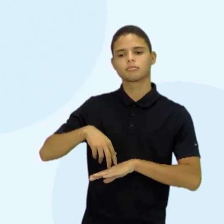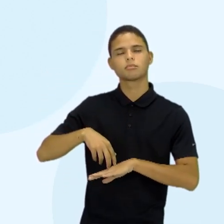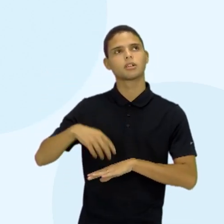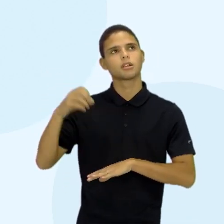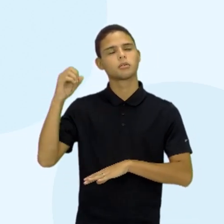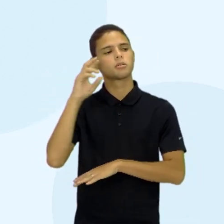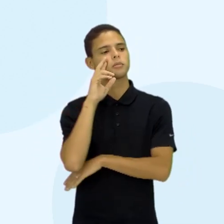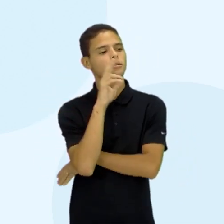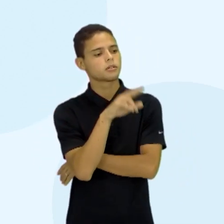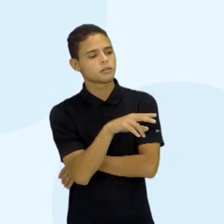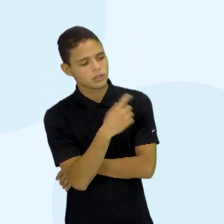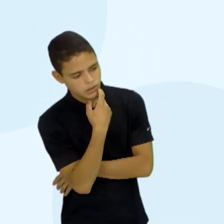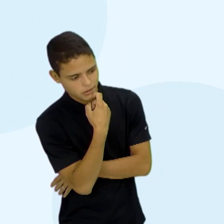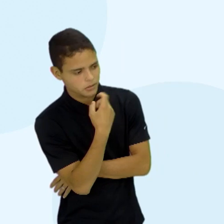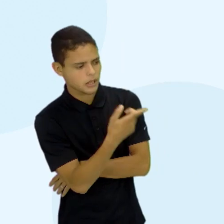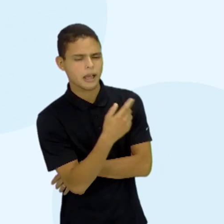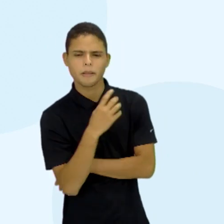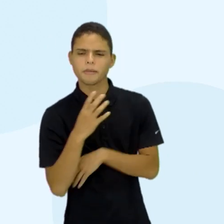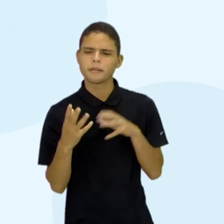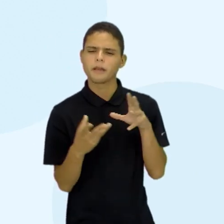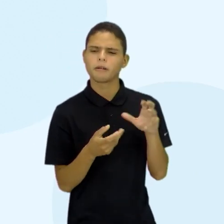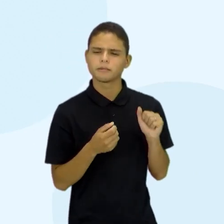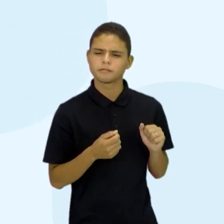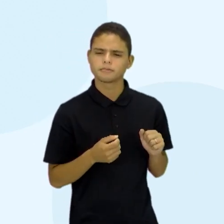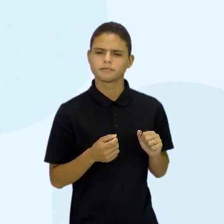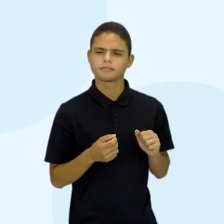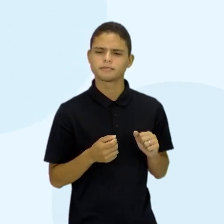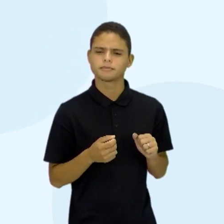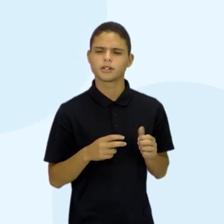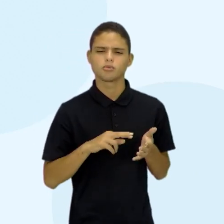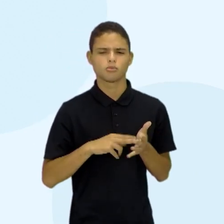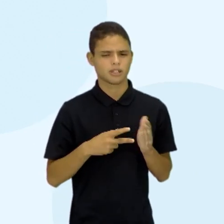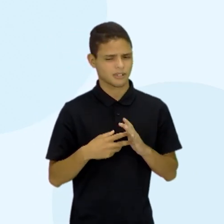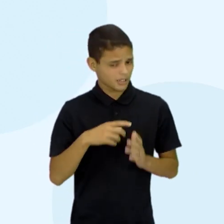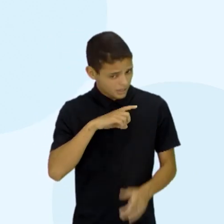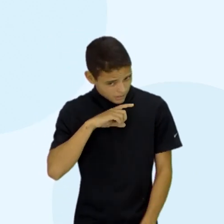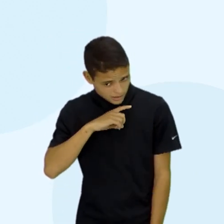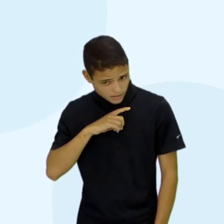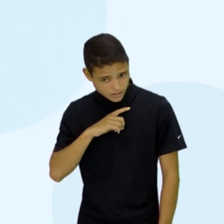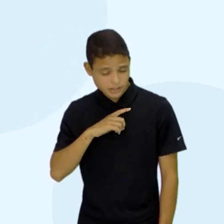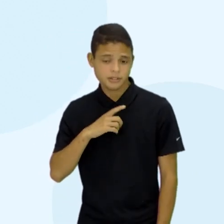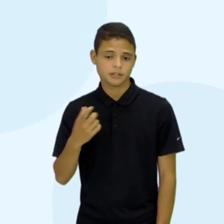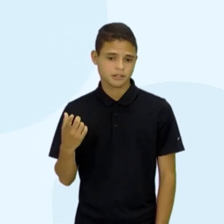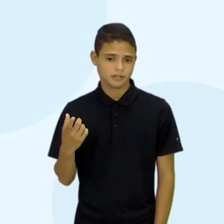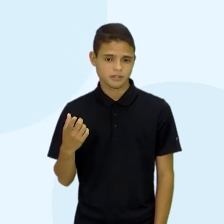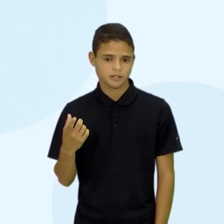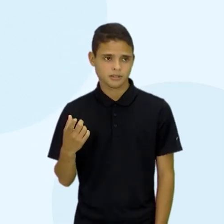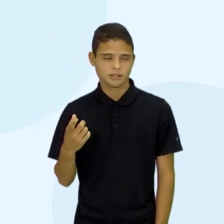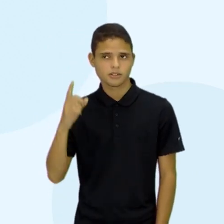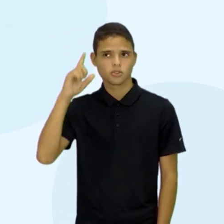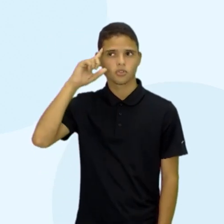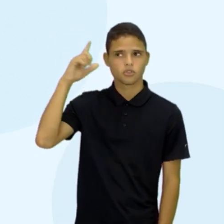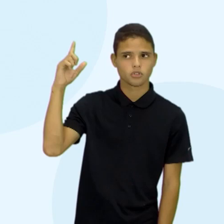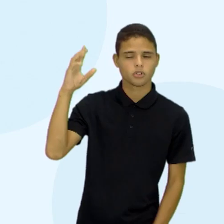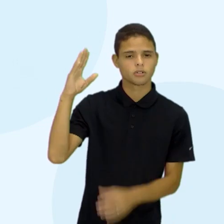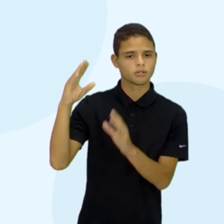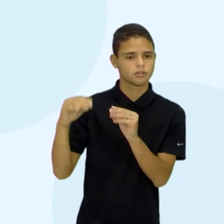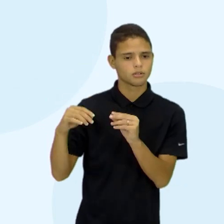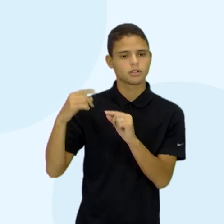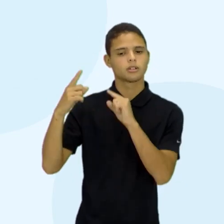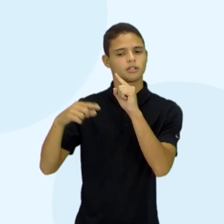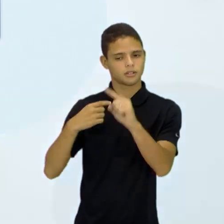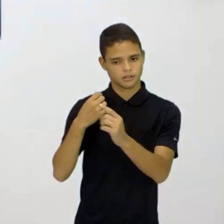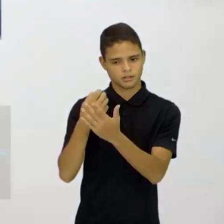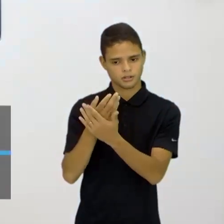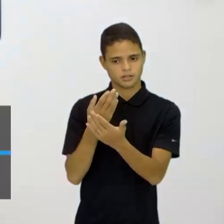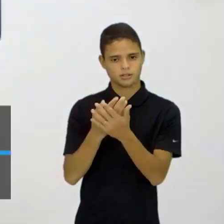olhando a Terra e da Lua para Terra quer dizer que tem dia na lua e tem e o entendia nada você vai explicar para nós eu